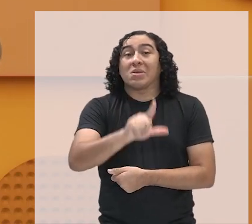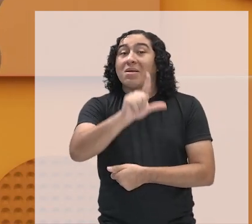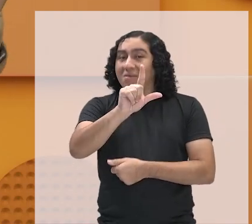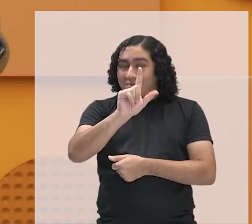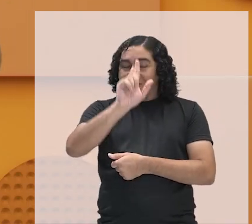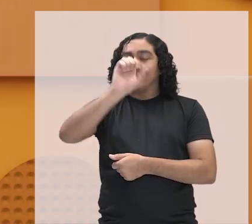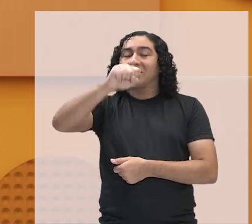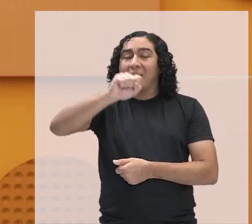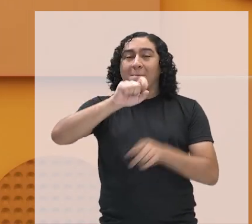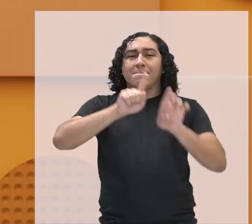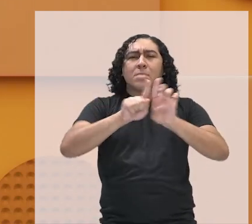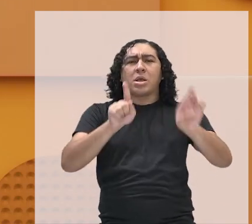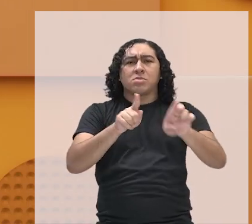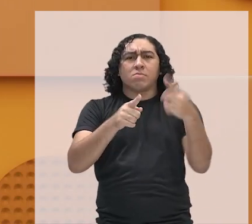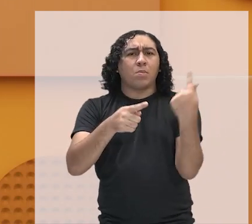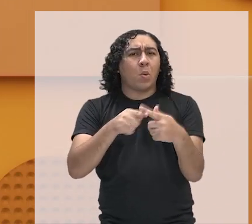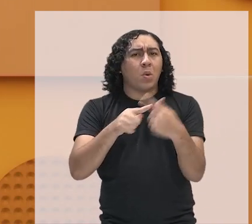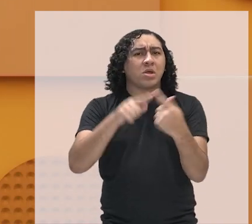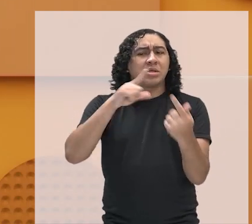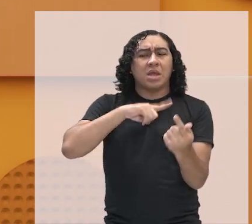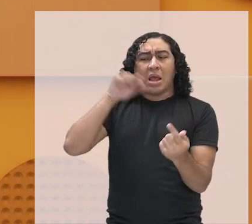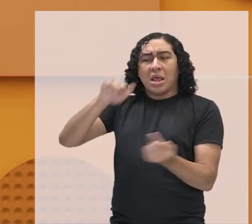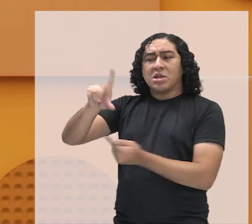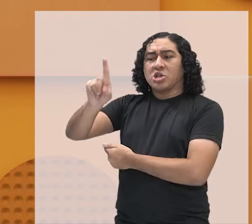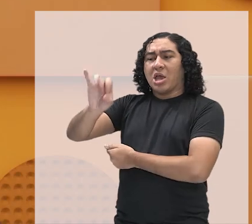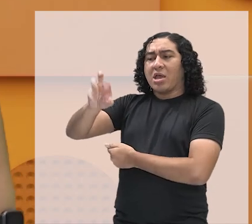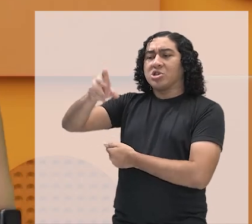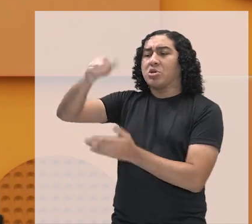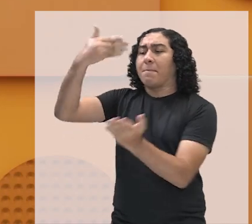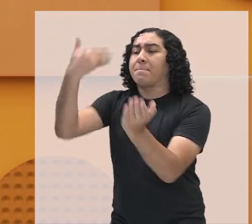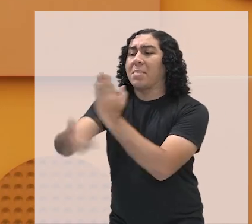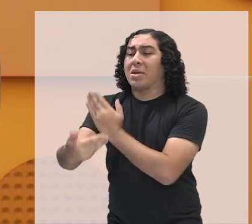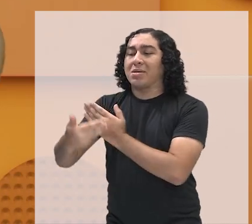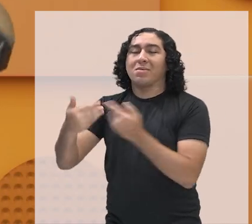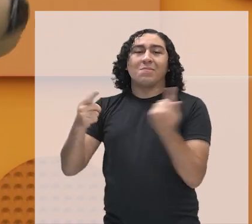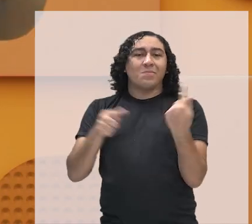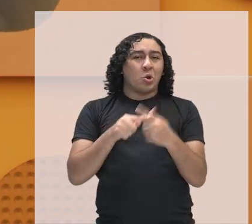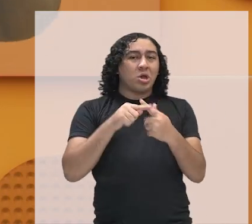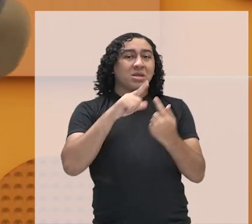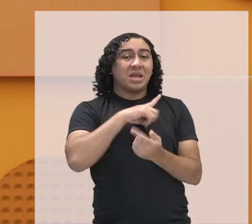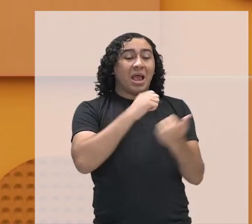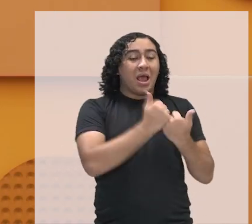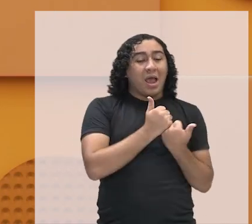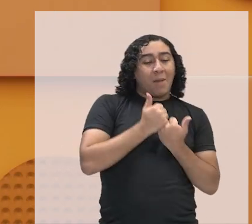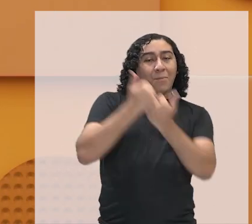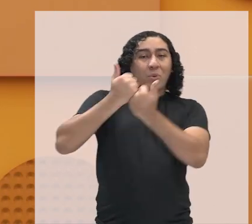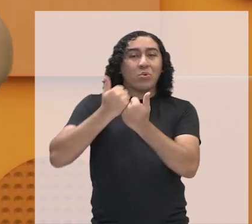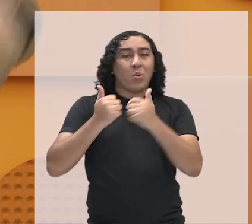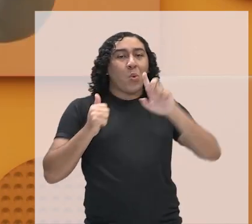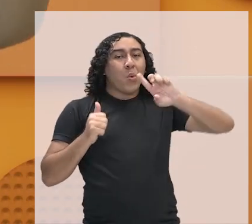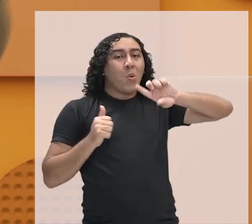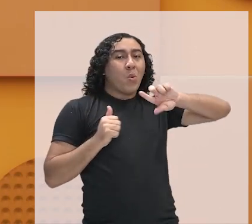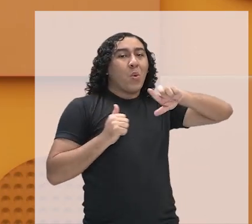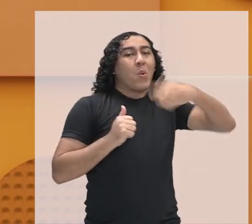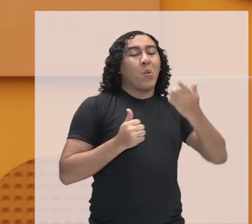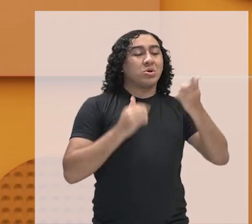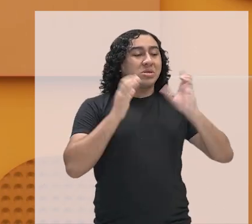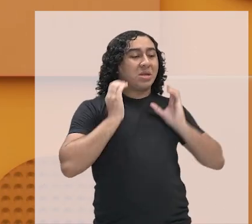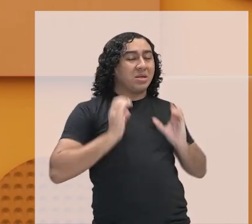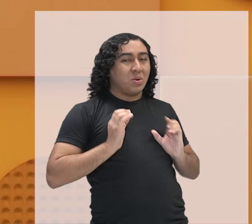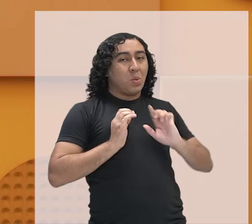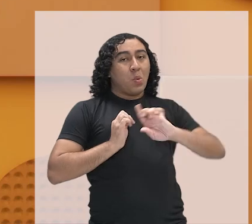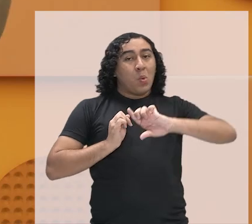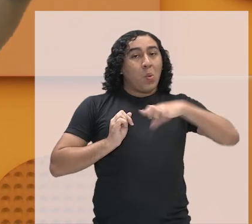por que nós vamos então derrotar Xerxes? Porque nós temos ajuda de outros cidadãos, né? De outros